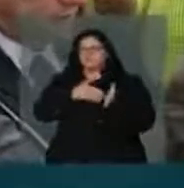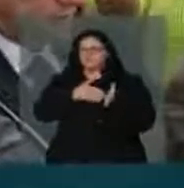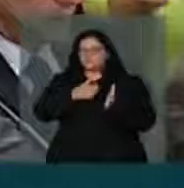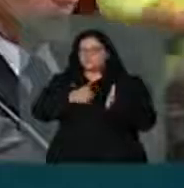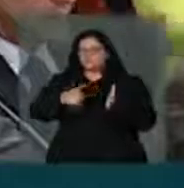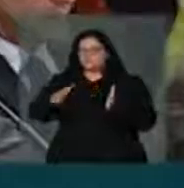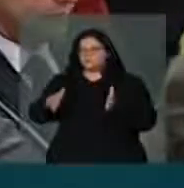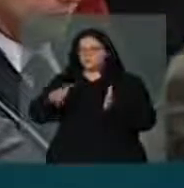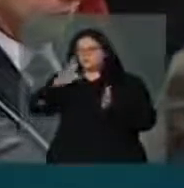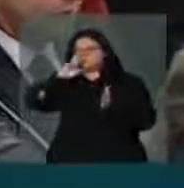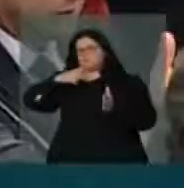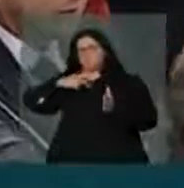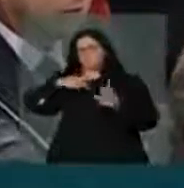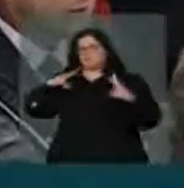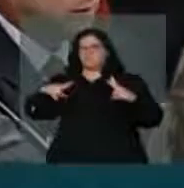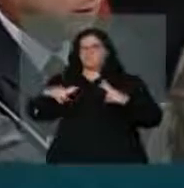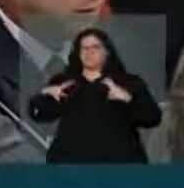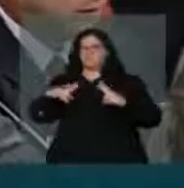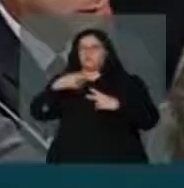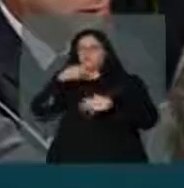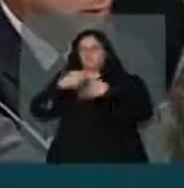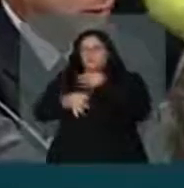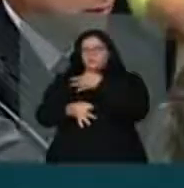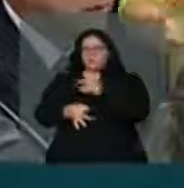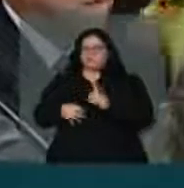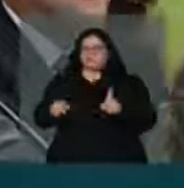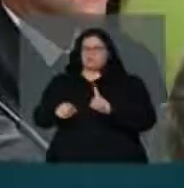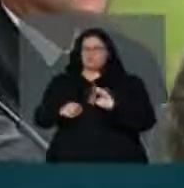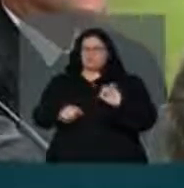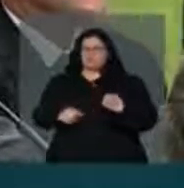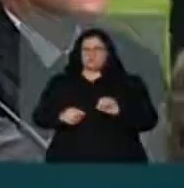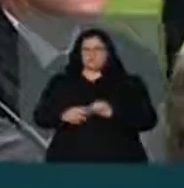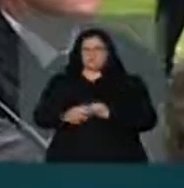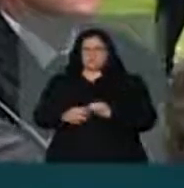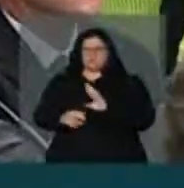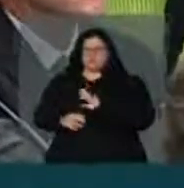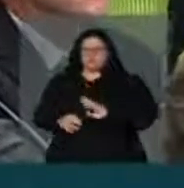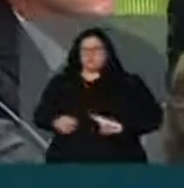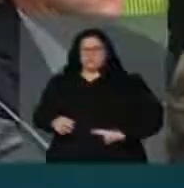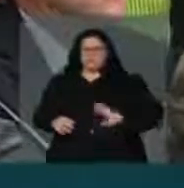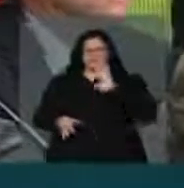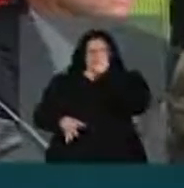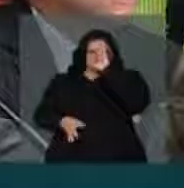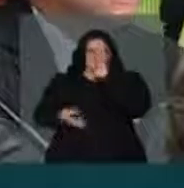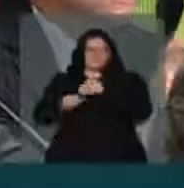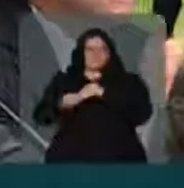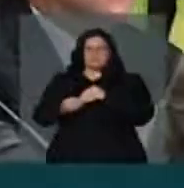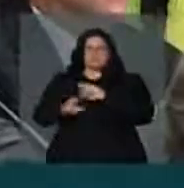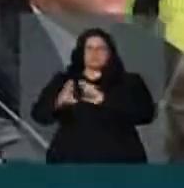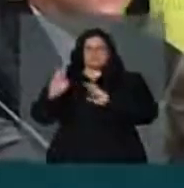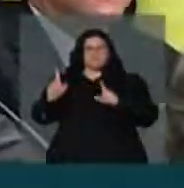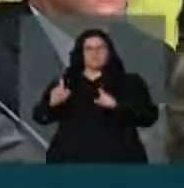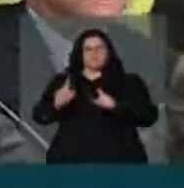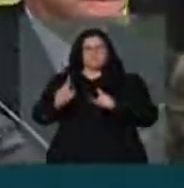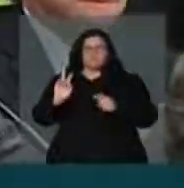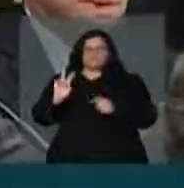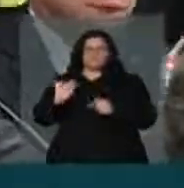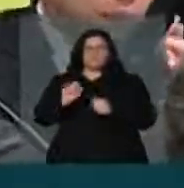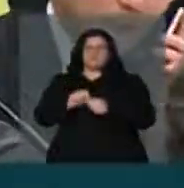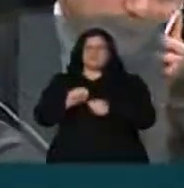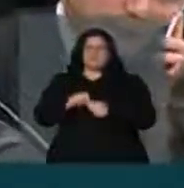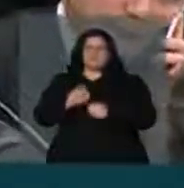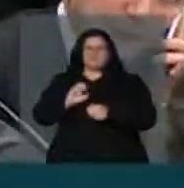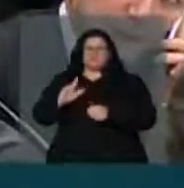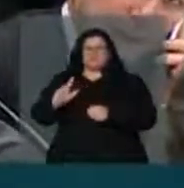nenhuma espécie. Se a casa, a Câmara Alta da República, entender diferente, o fará e, evidentemente, será